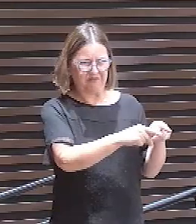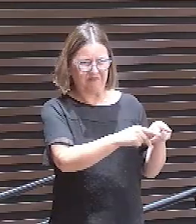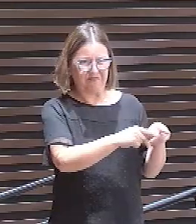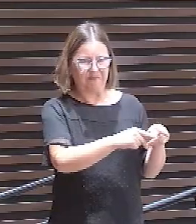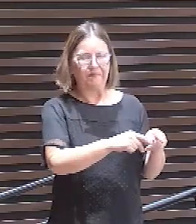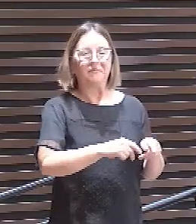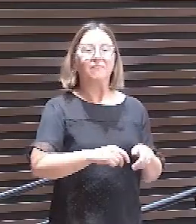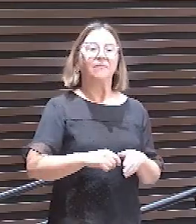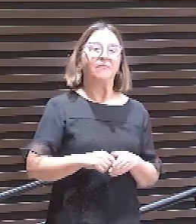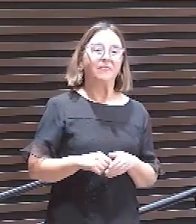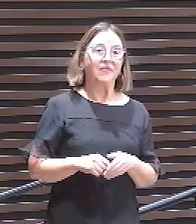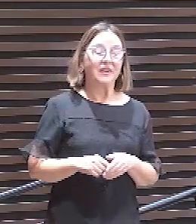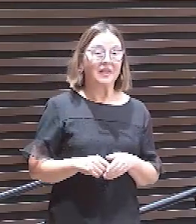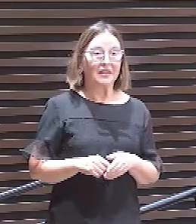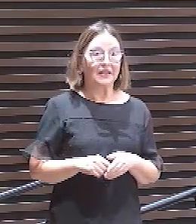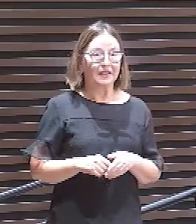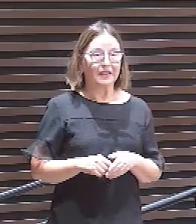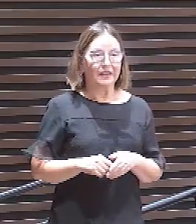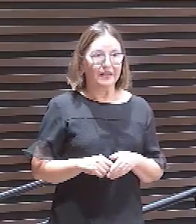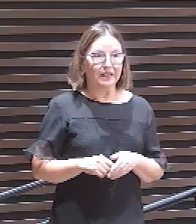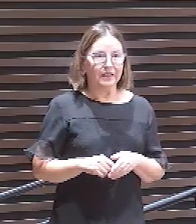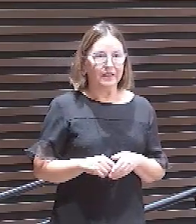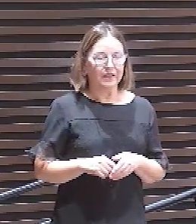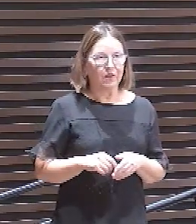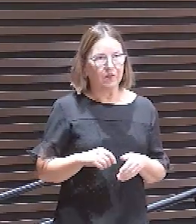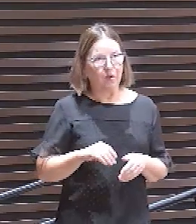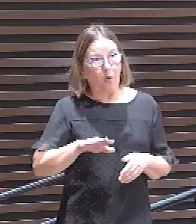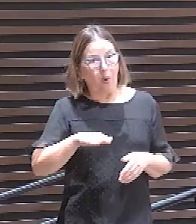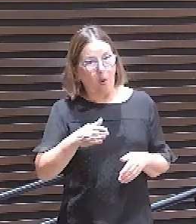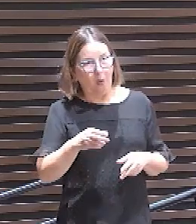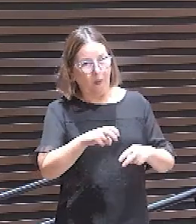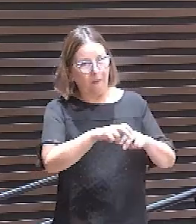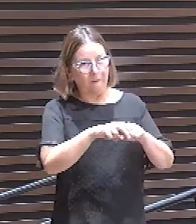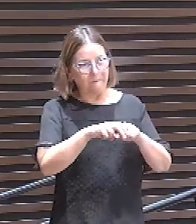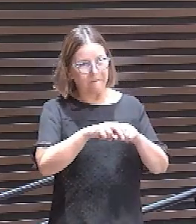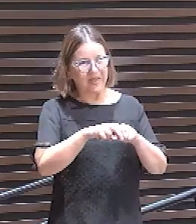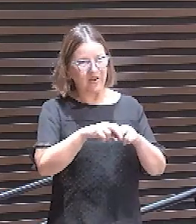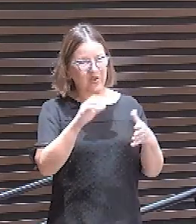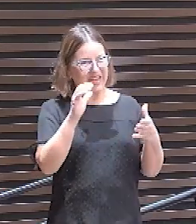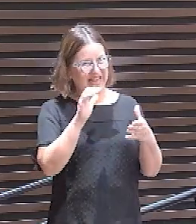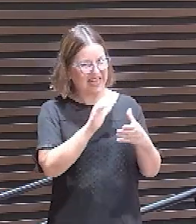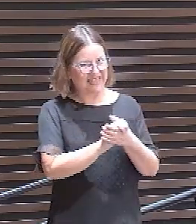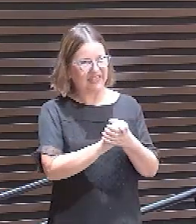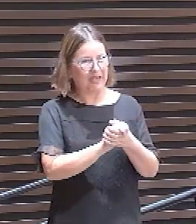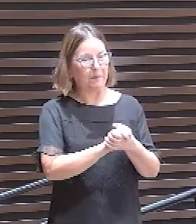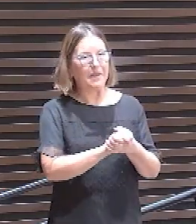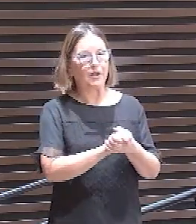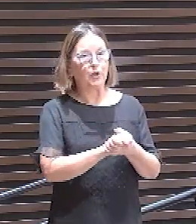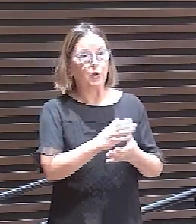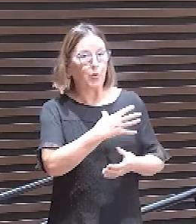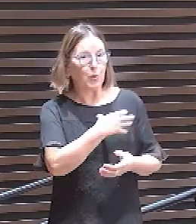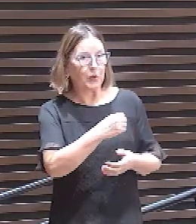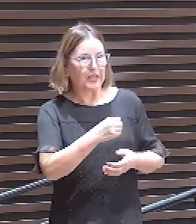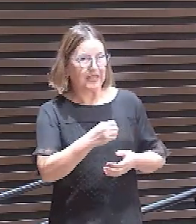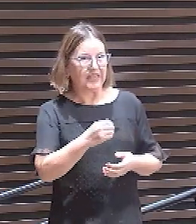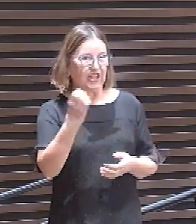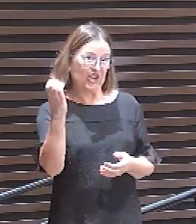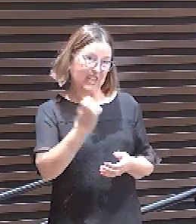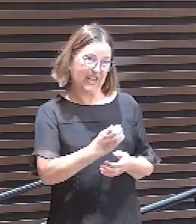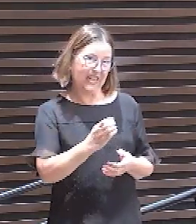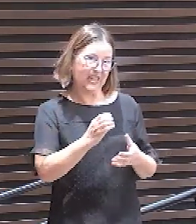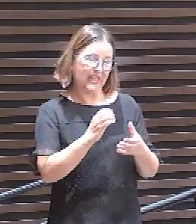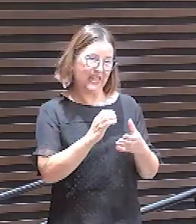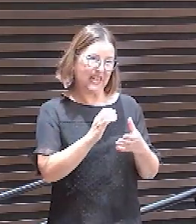caída, seja pelo casamento dos filhos de Caim com os filhos de Sete,